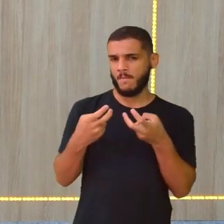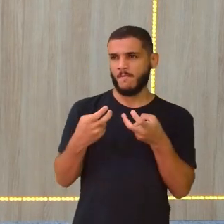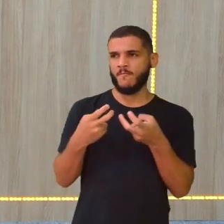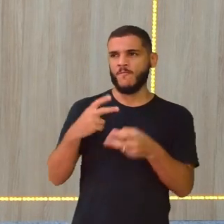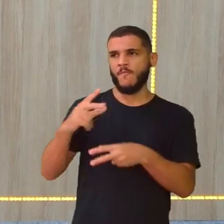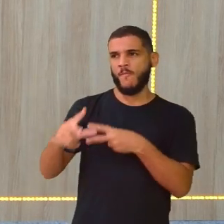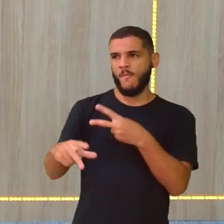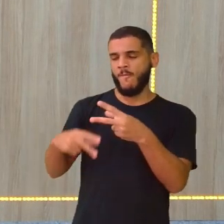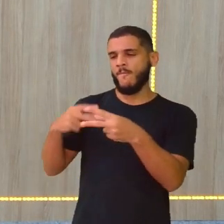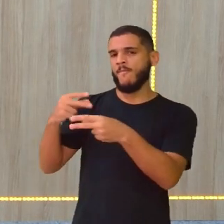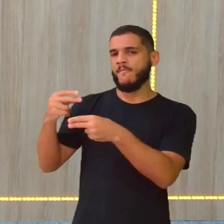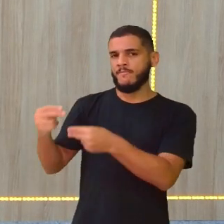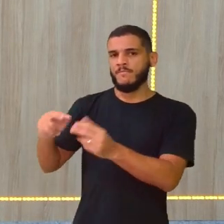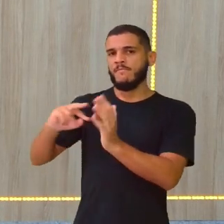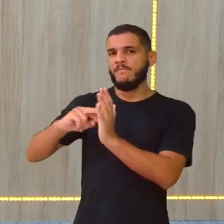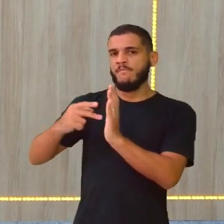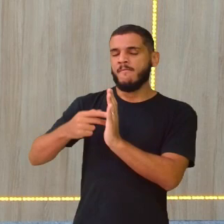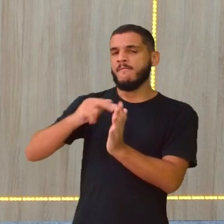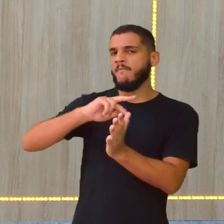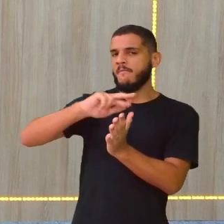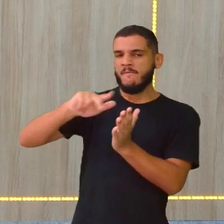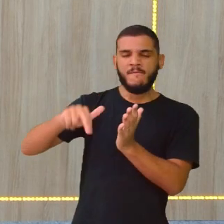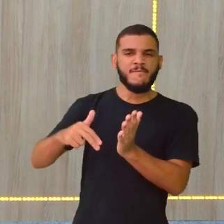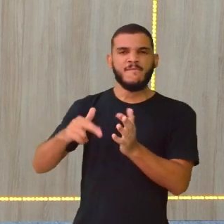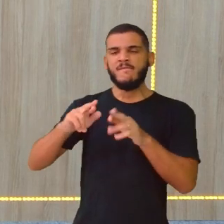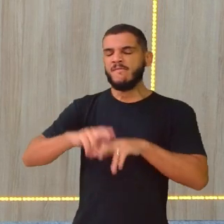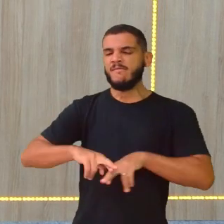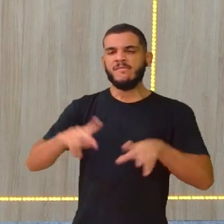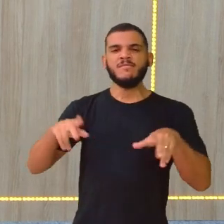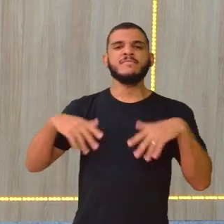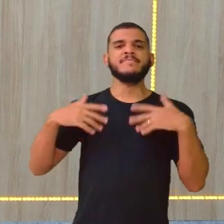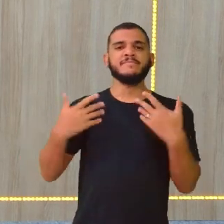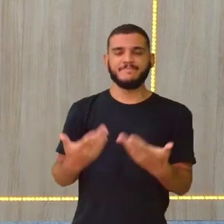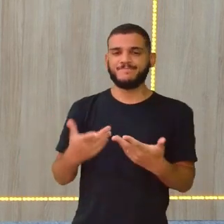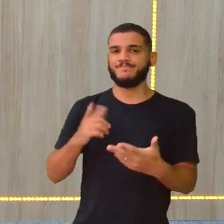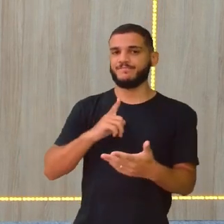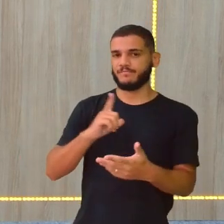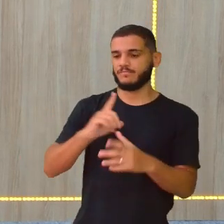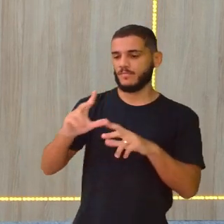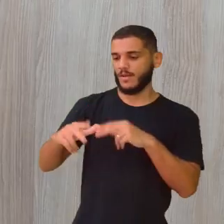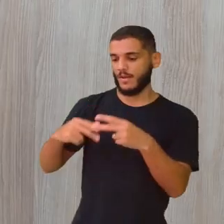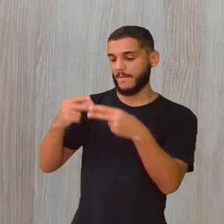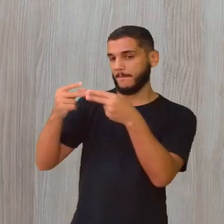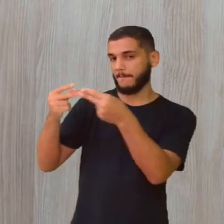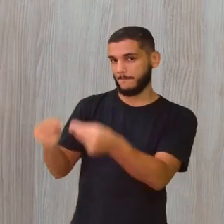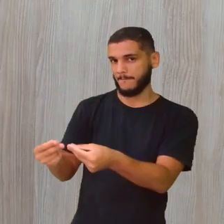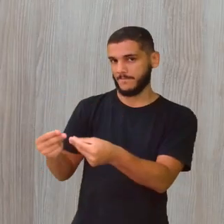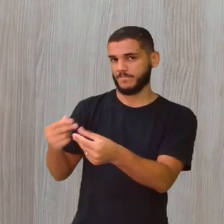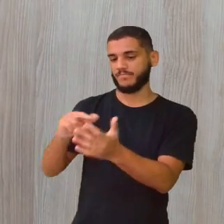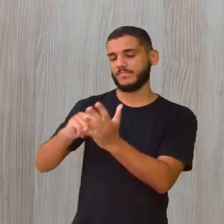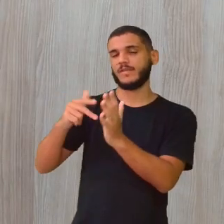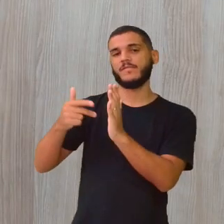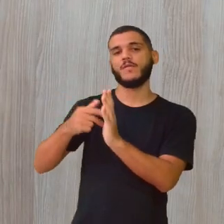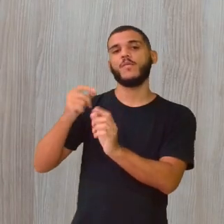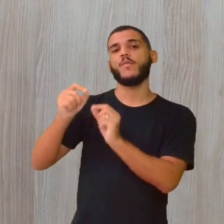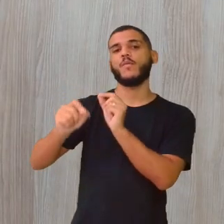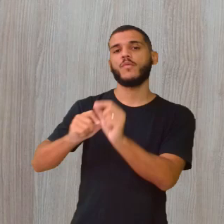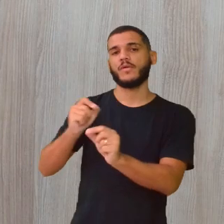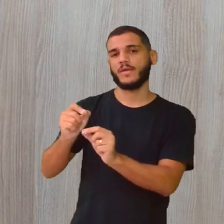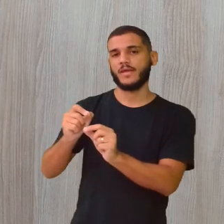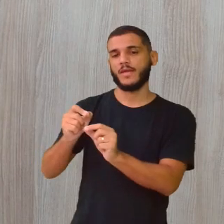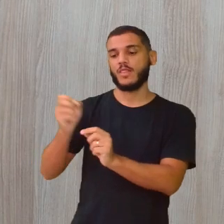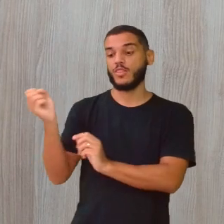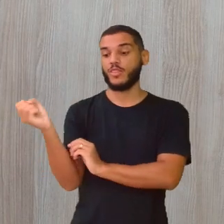tinham outros significados, né? Então vejam, além de presentes, eles eram prenúncios, não é isso? Sim, sim, isso